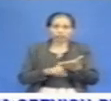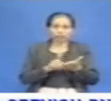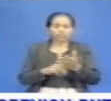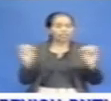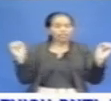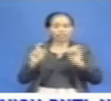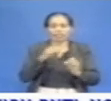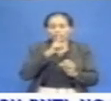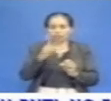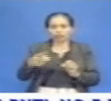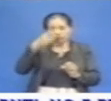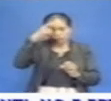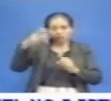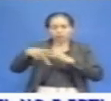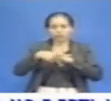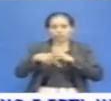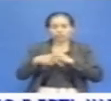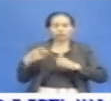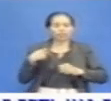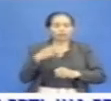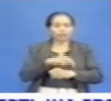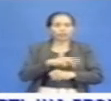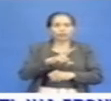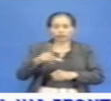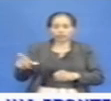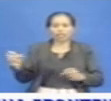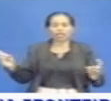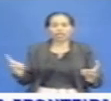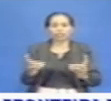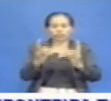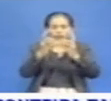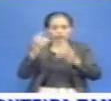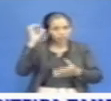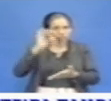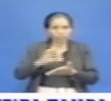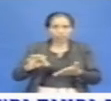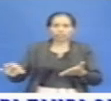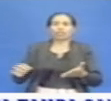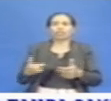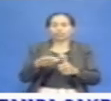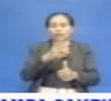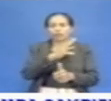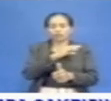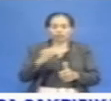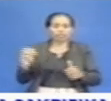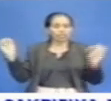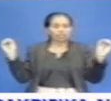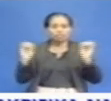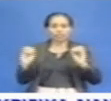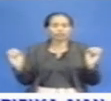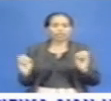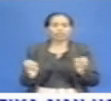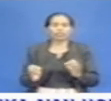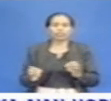efeito, também bancada parlamentar nebe halo destituição na soro secretária no vice-secretária maioria ia